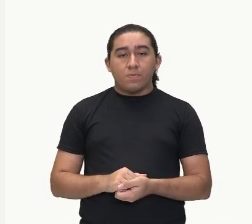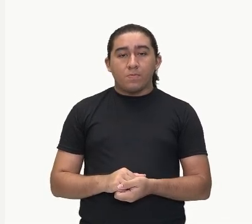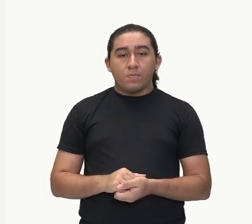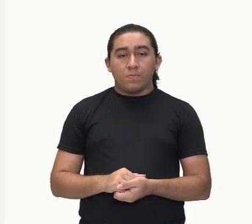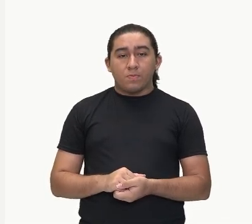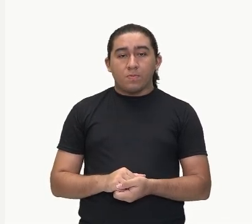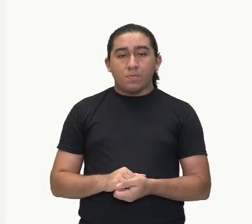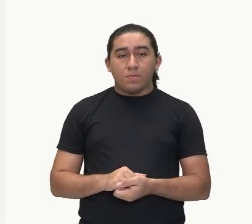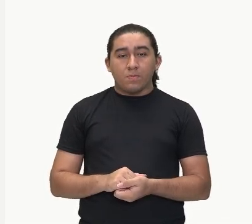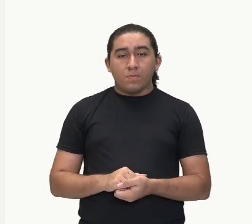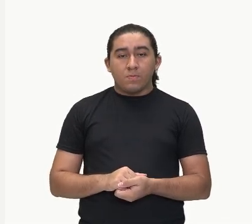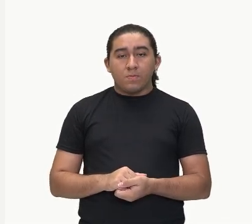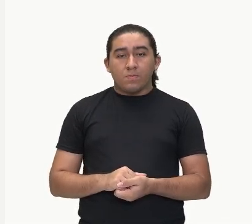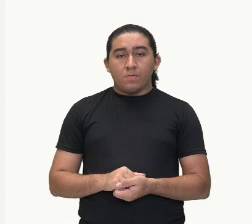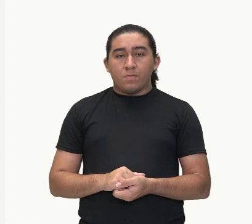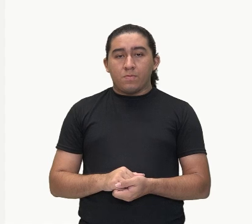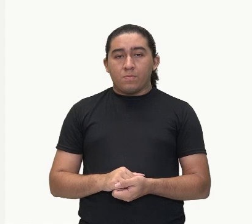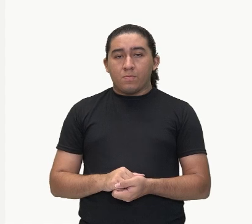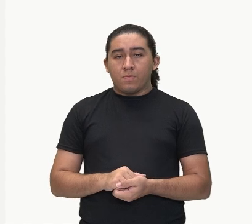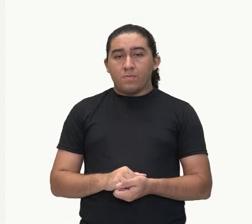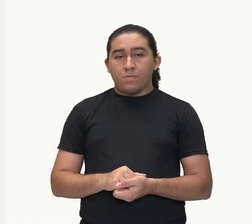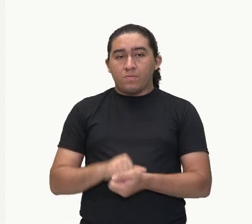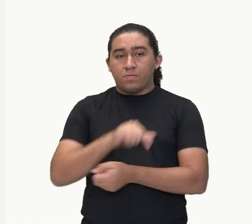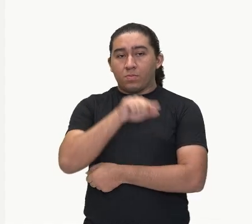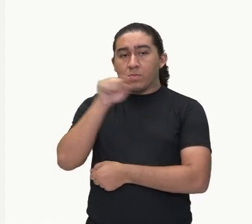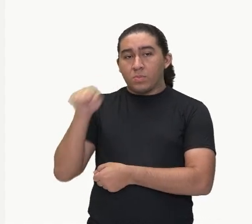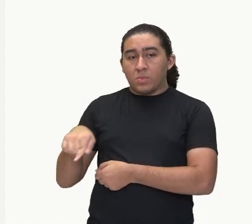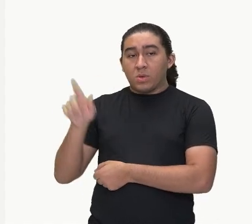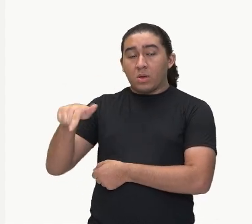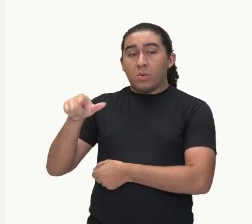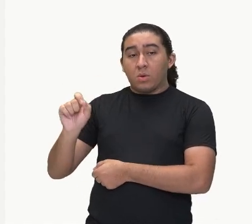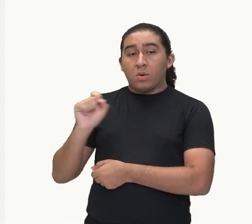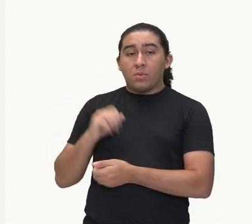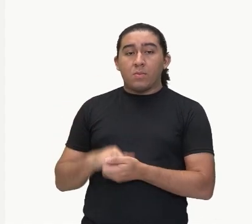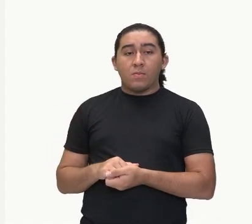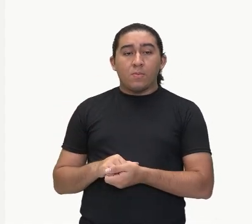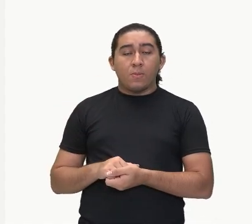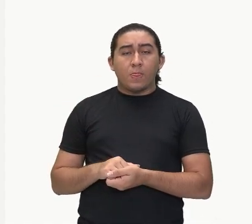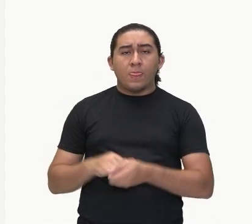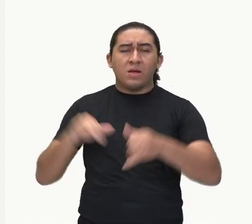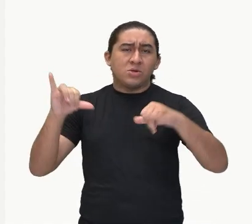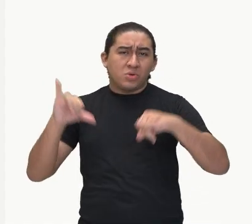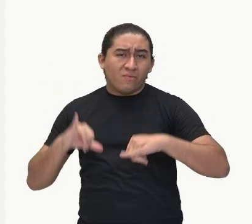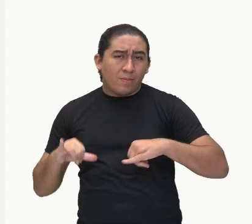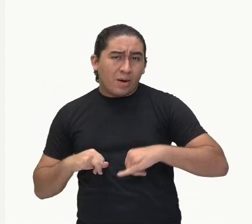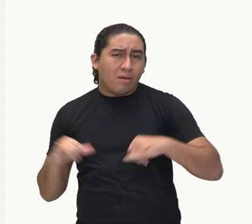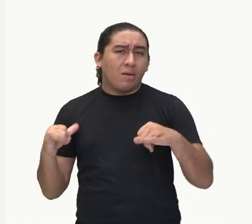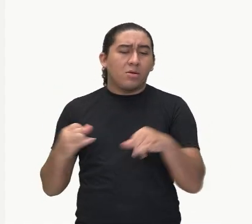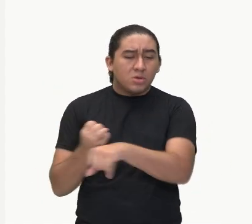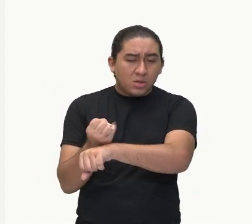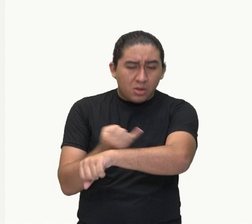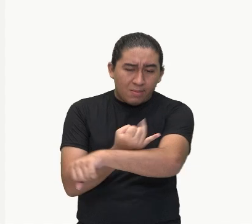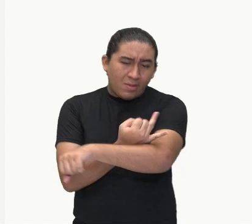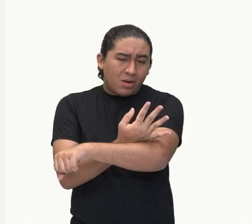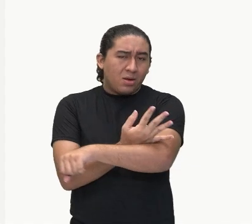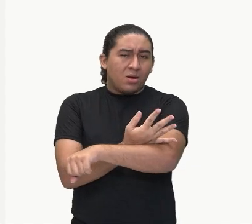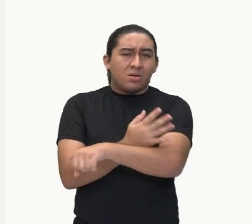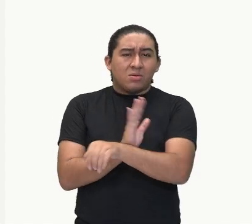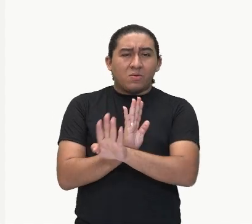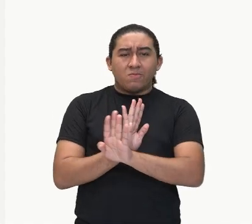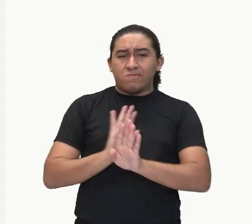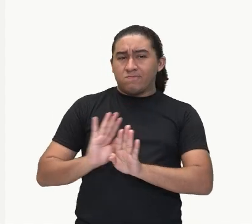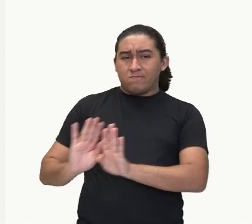realismo, indiferença ao sofrimento, né? Não se fala muito dessas questões. Já